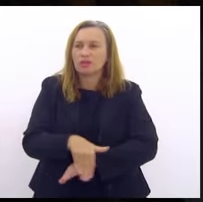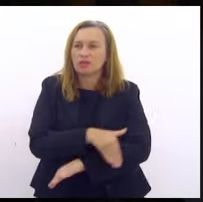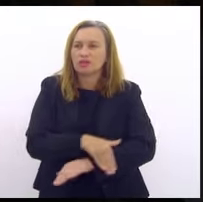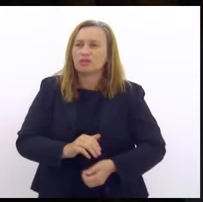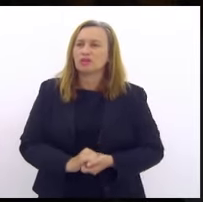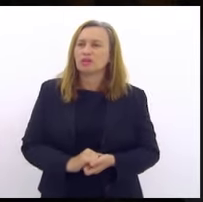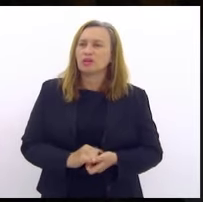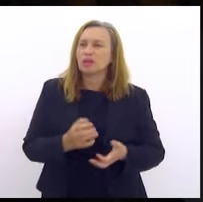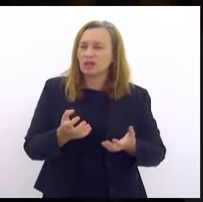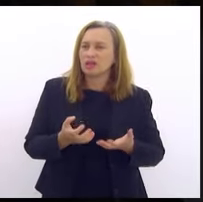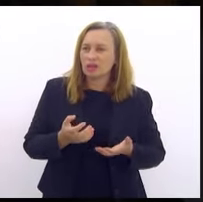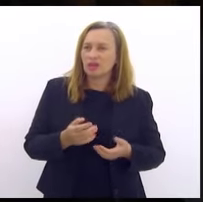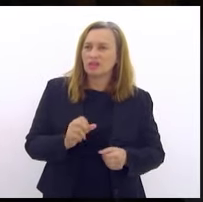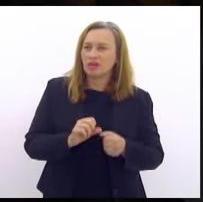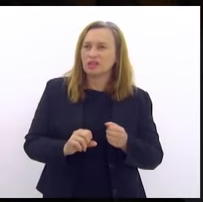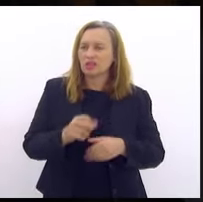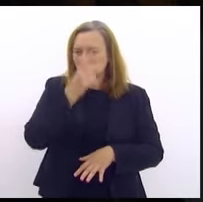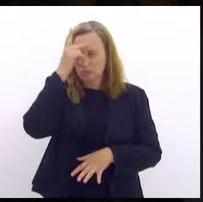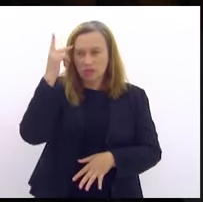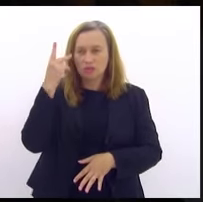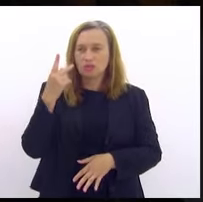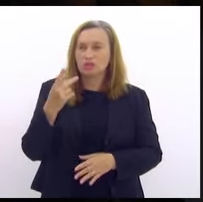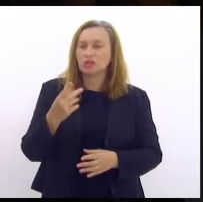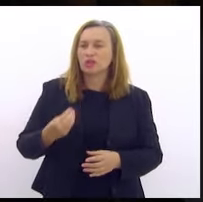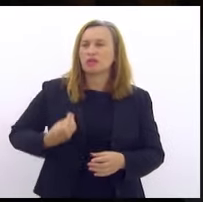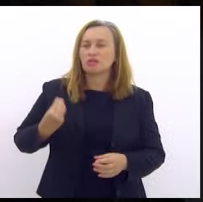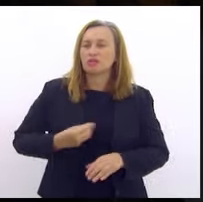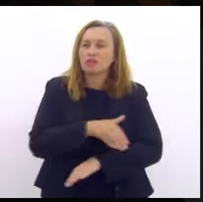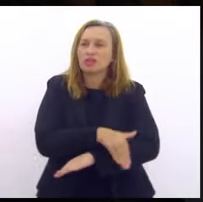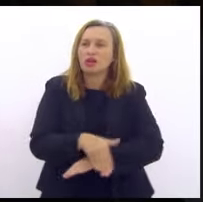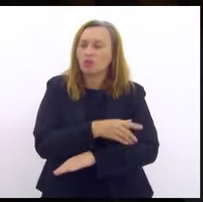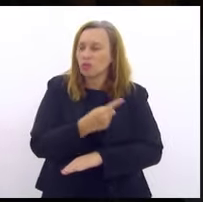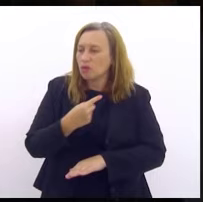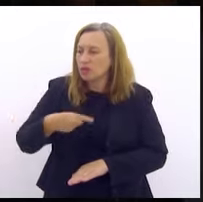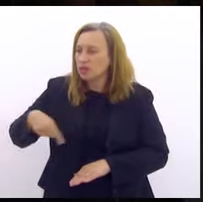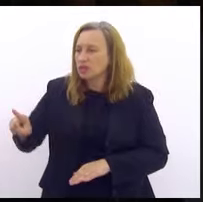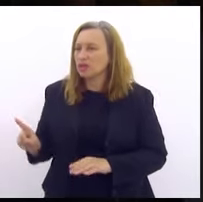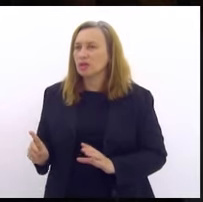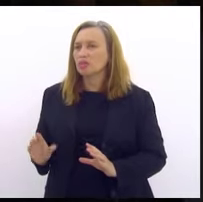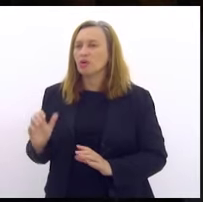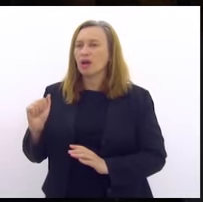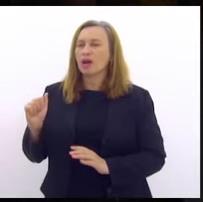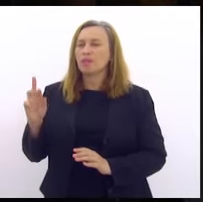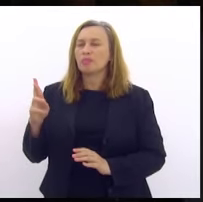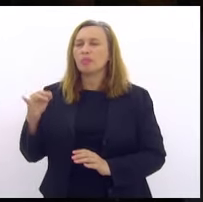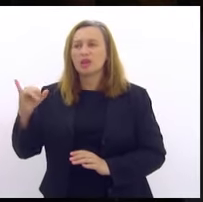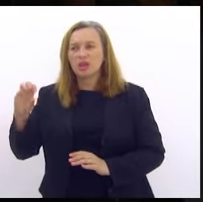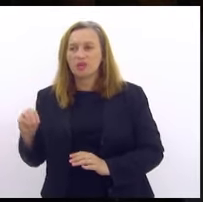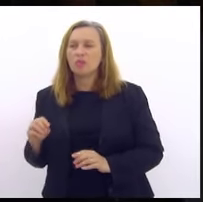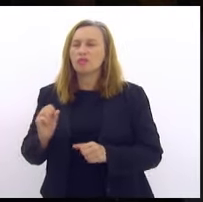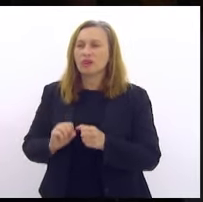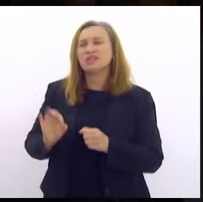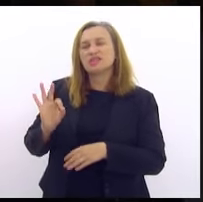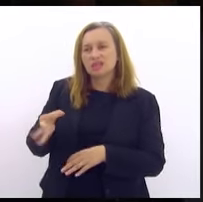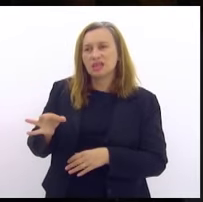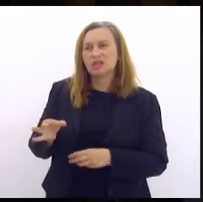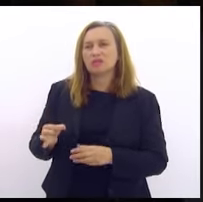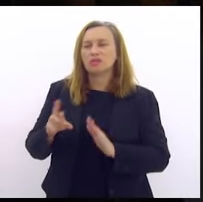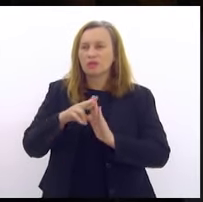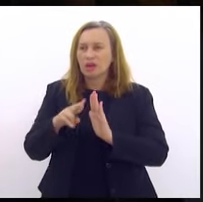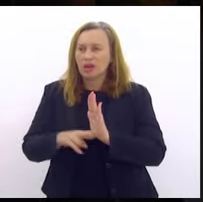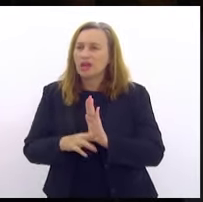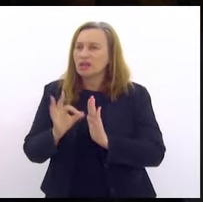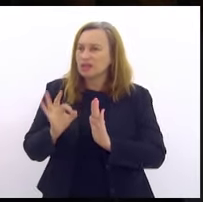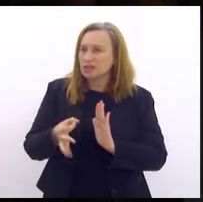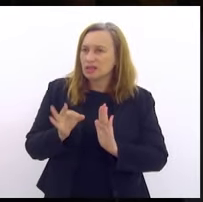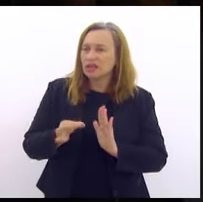Ele quer convencer a pessoa que está em situação de rua a ir para o abrigo, faça um abrigo decente, estabeleça regras razoáveis.